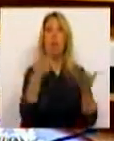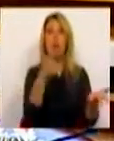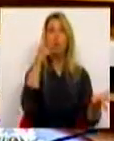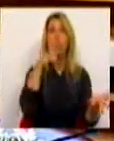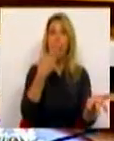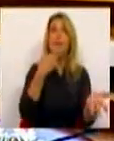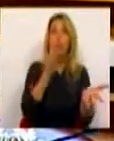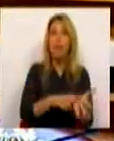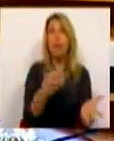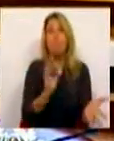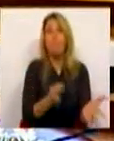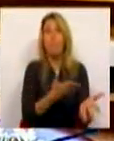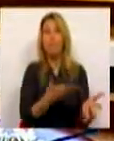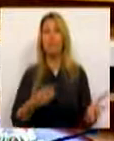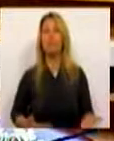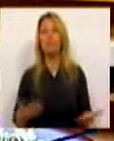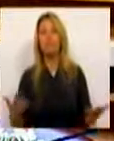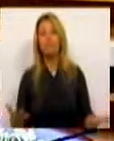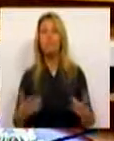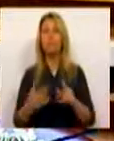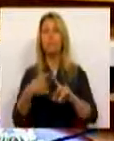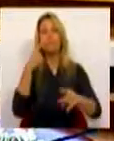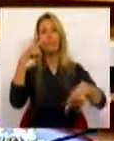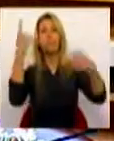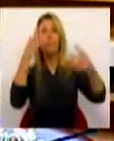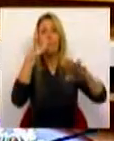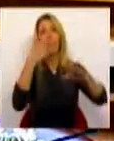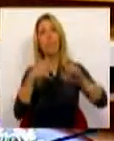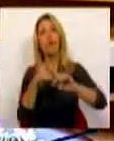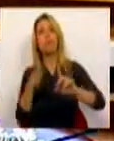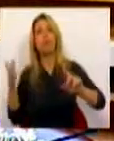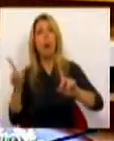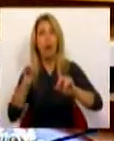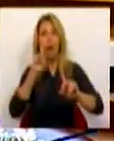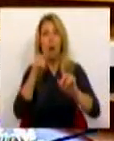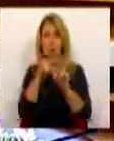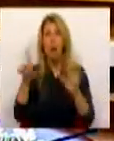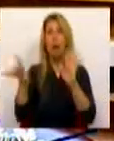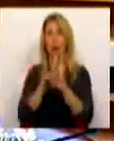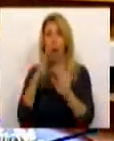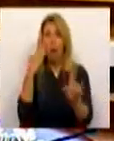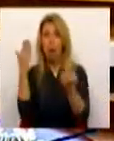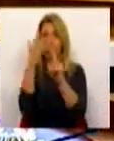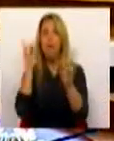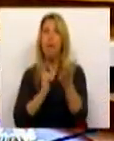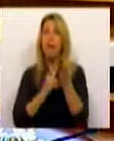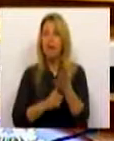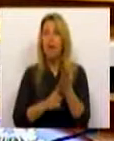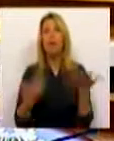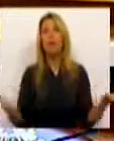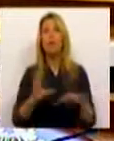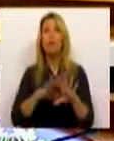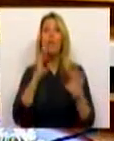uma chancela que parece lateral, mas é central nesta proposta de lei e, portanto, relativamente a esta